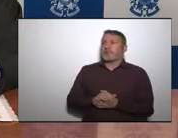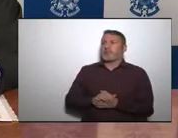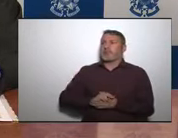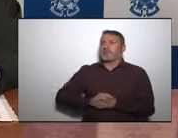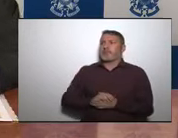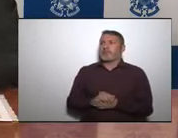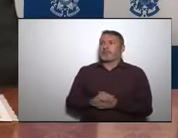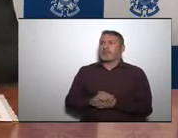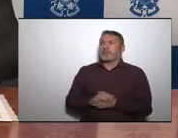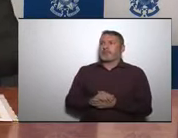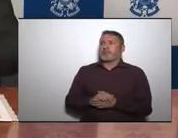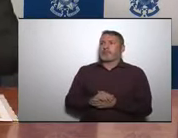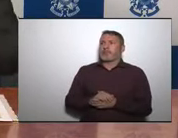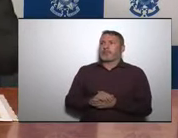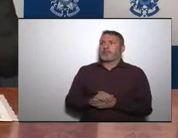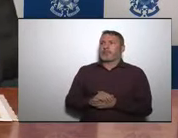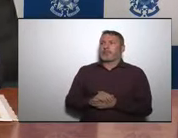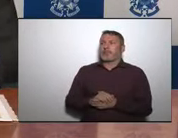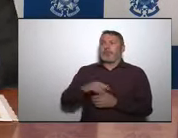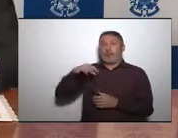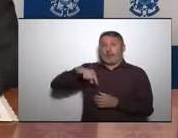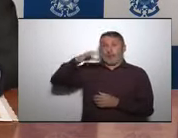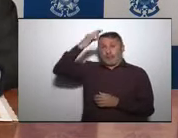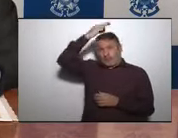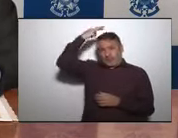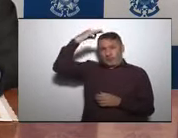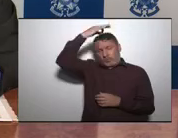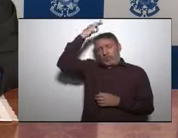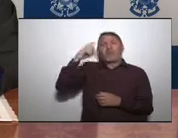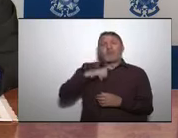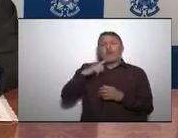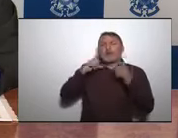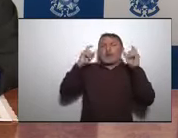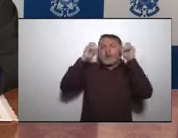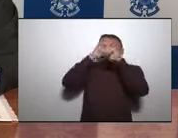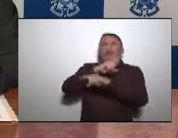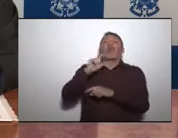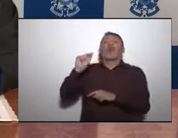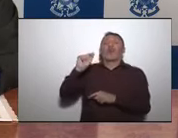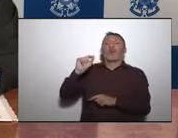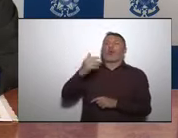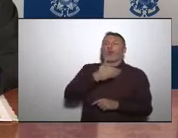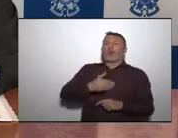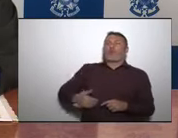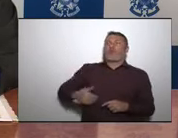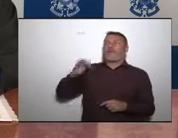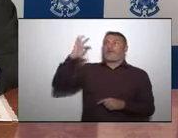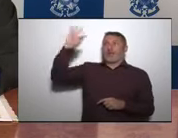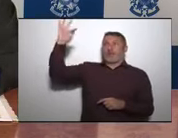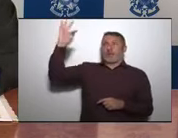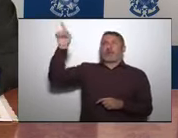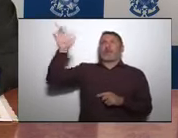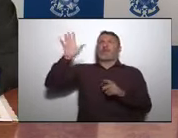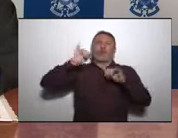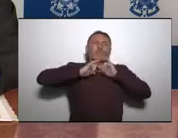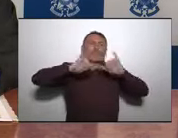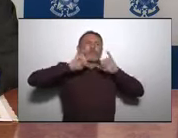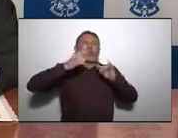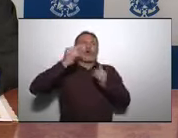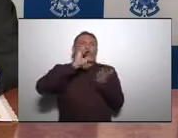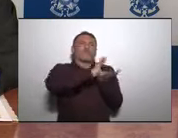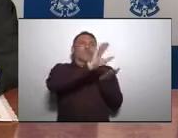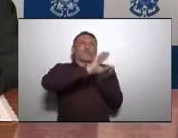nós estamos com uma dificuldade porque algumas linhas de crédito do governo federal, que o governo federal anunciou, não foram regulamentadas ainda. Hoje,